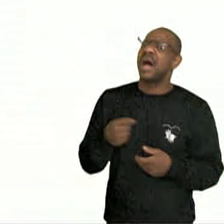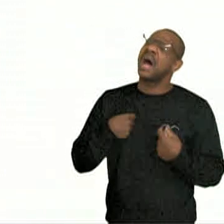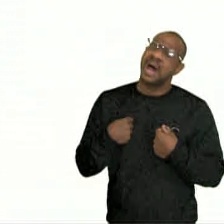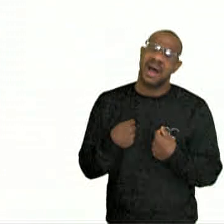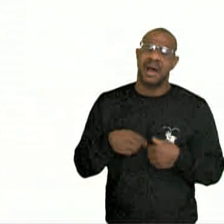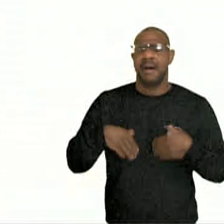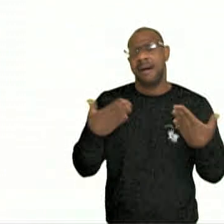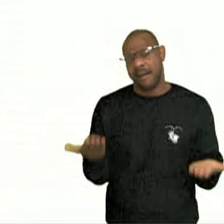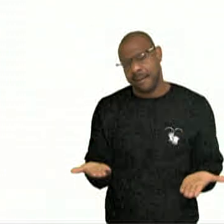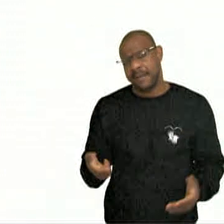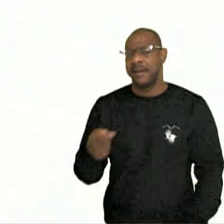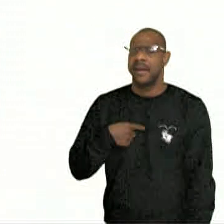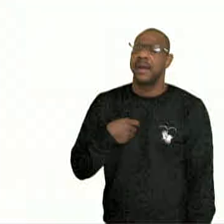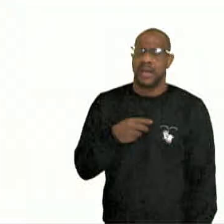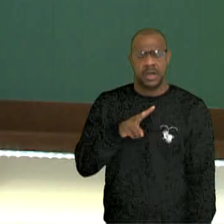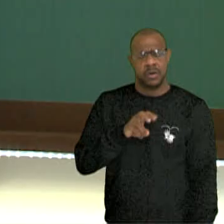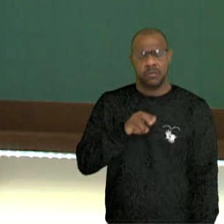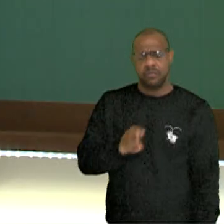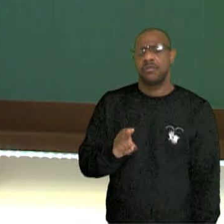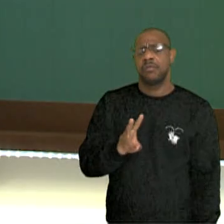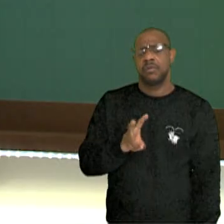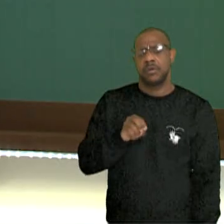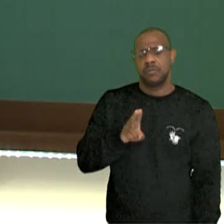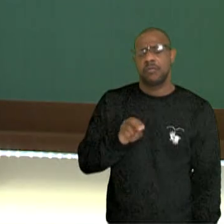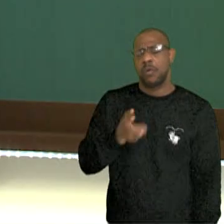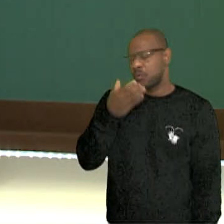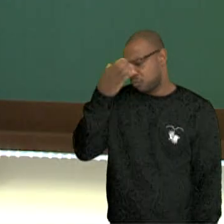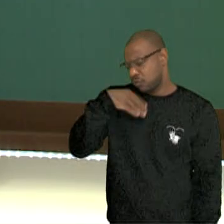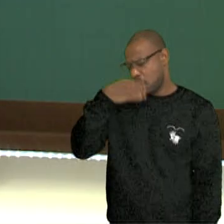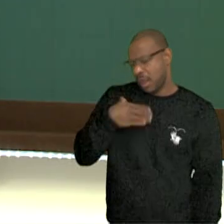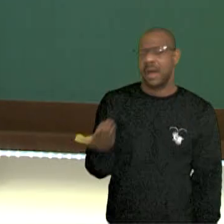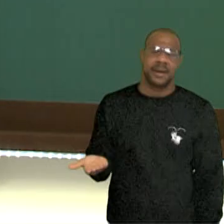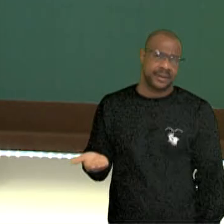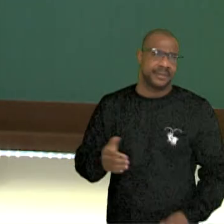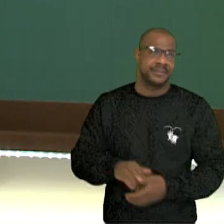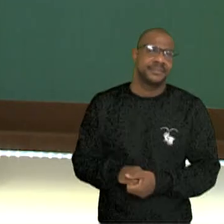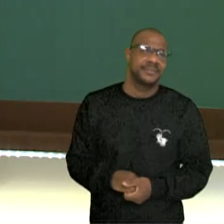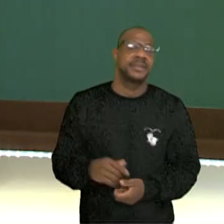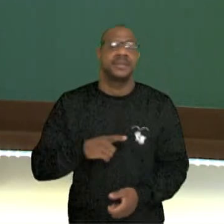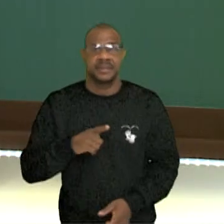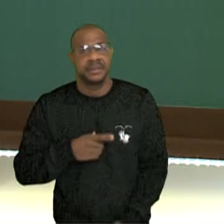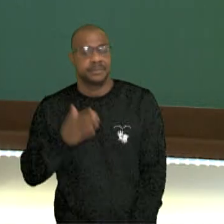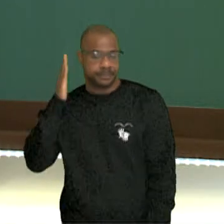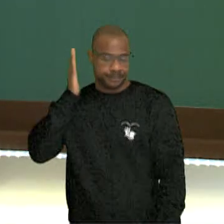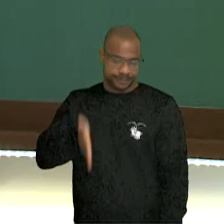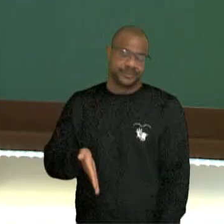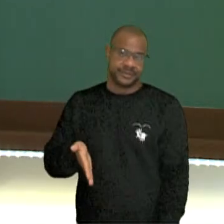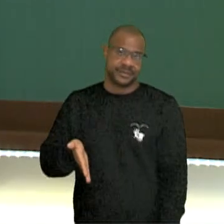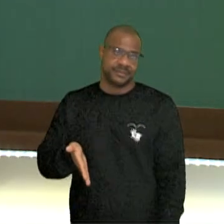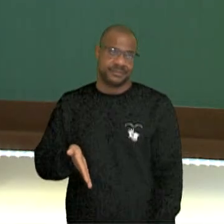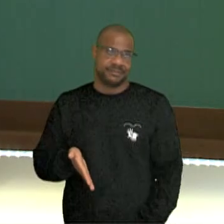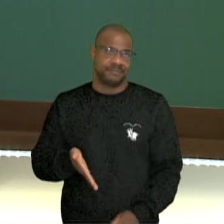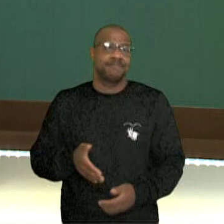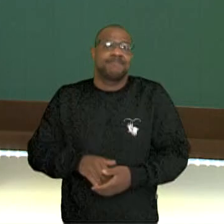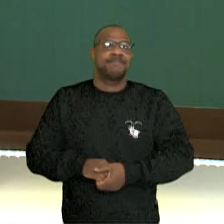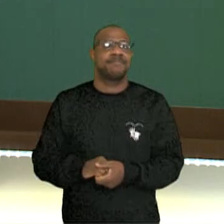Então, observe aqui que a fala é integral, por isso houve o discurso direto sendo